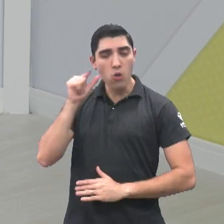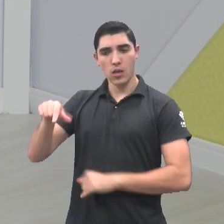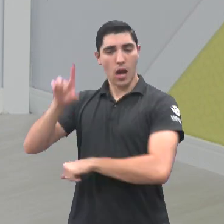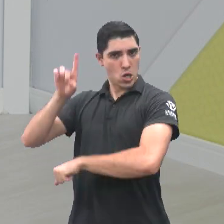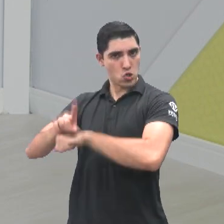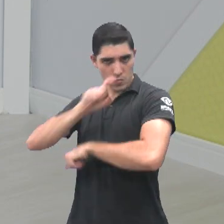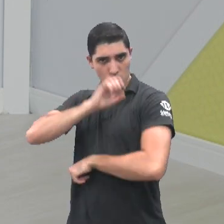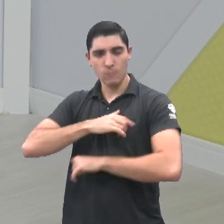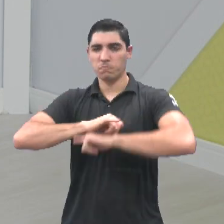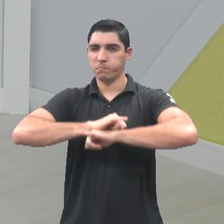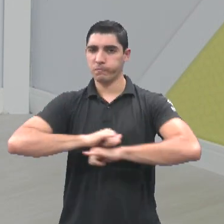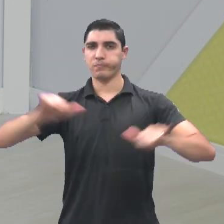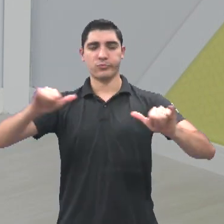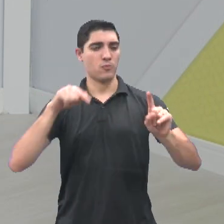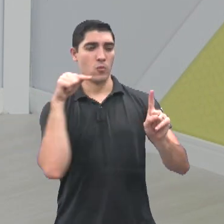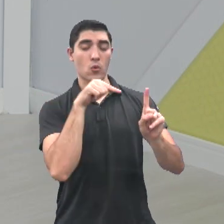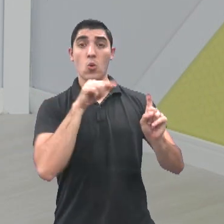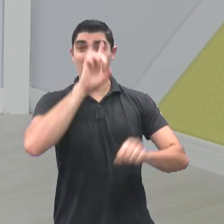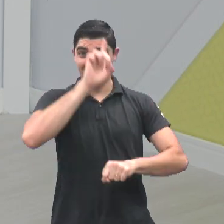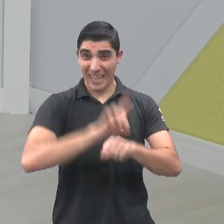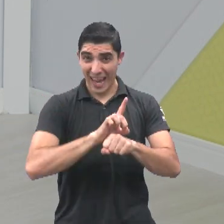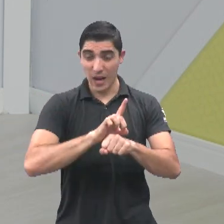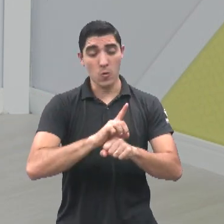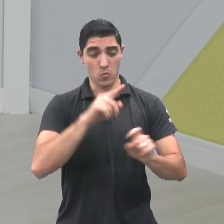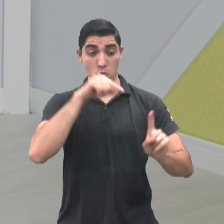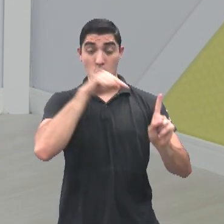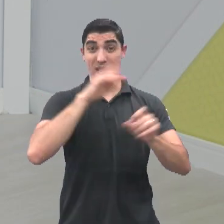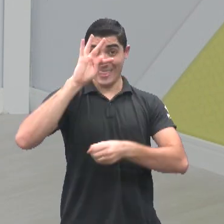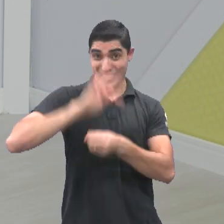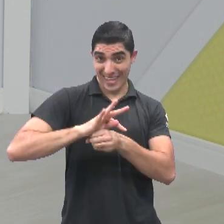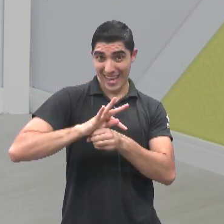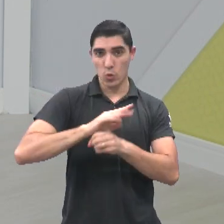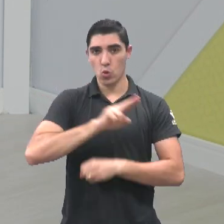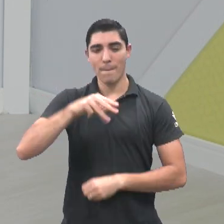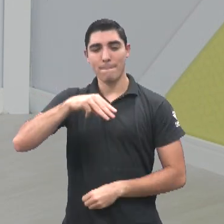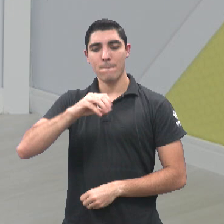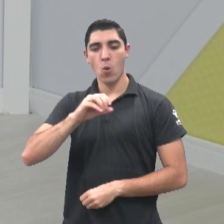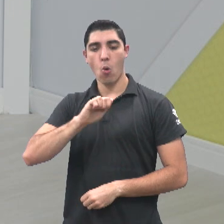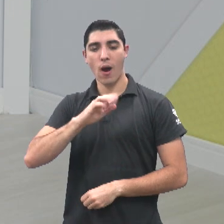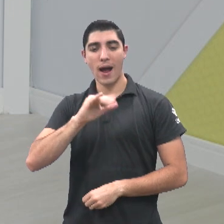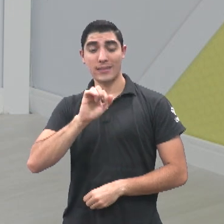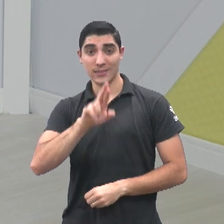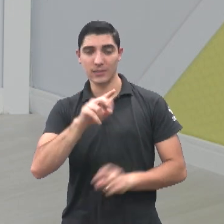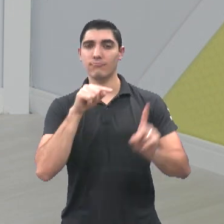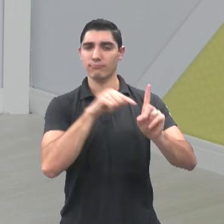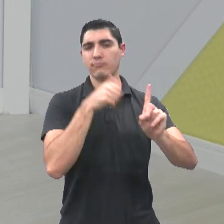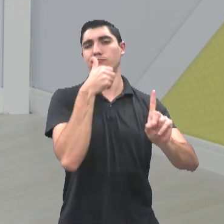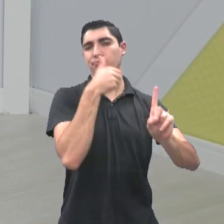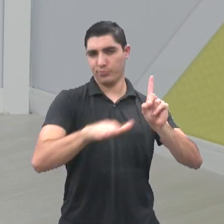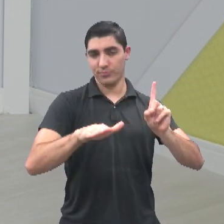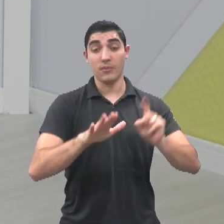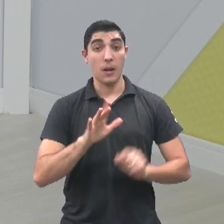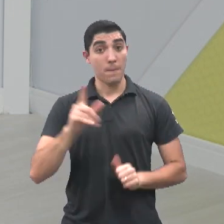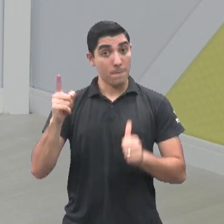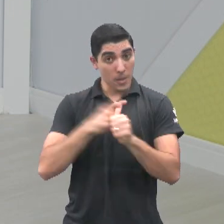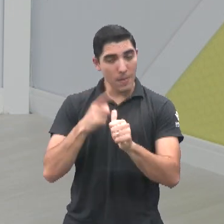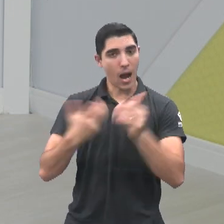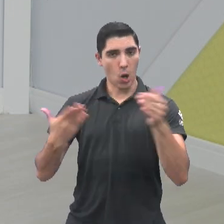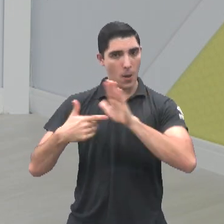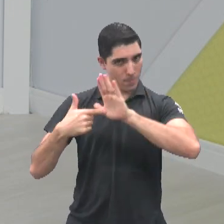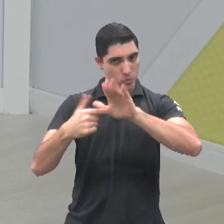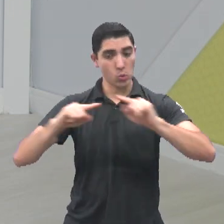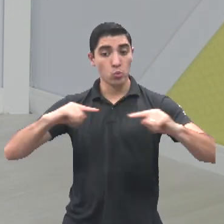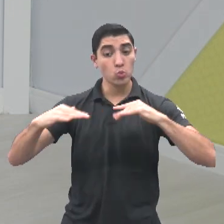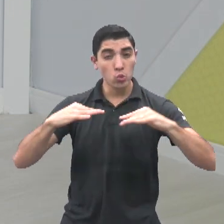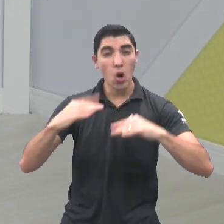e o Moacir foi desligado do São José. Então vamos por ordem cronológica. Primeiro, vamos ver como é que foi o jogo lá na Rua Javari. São José não foi